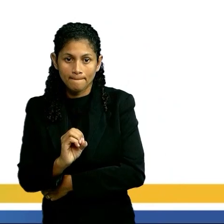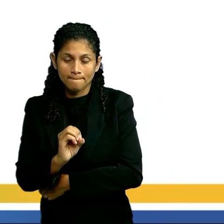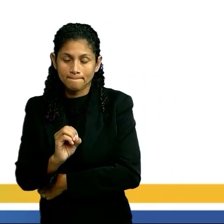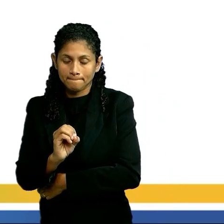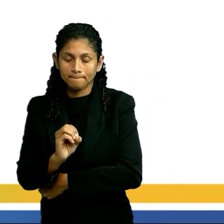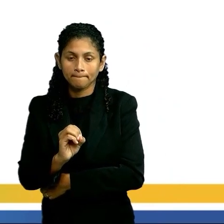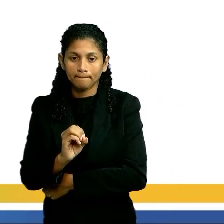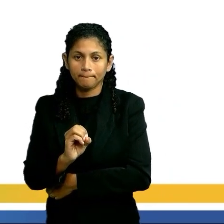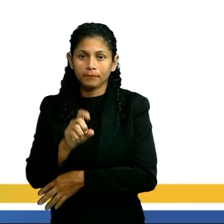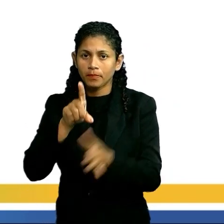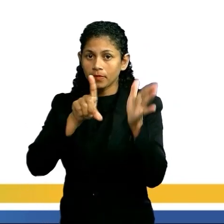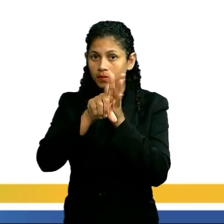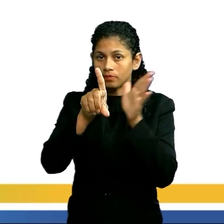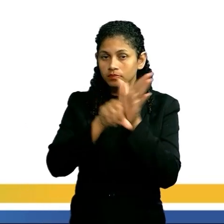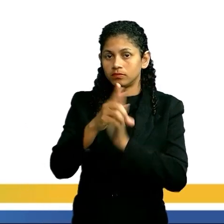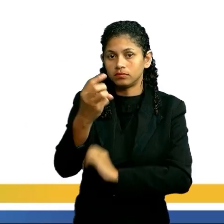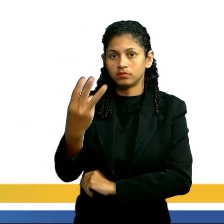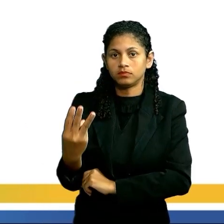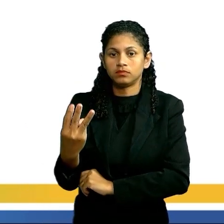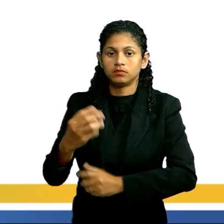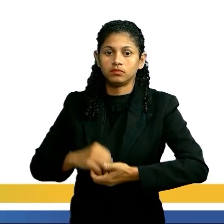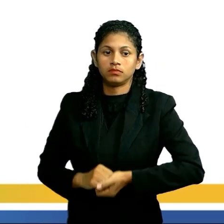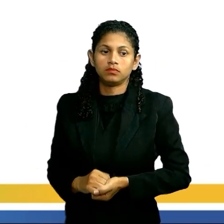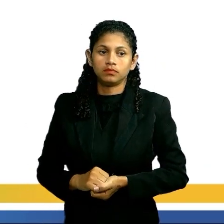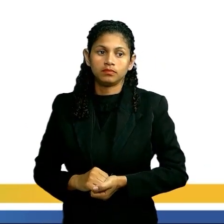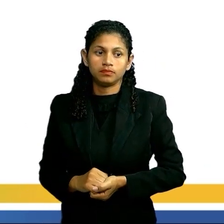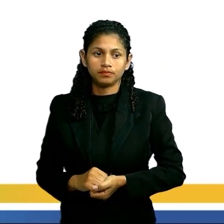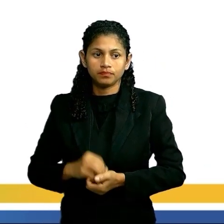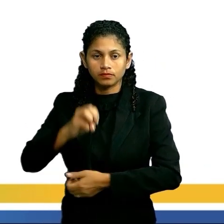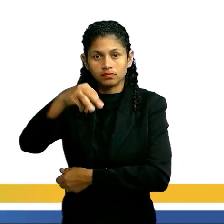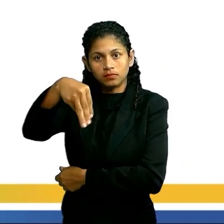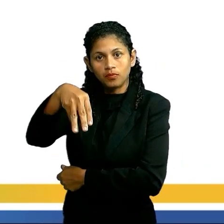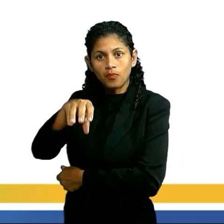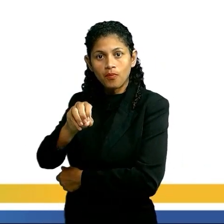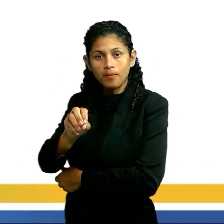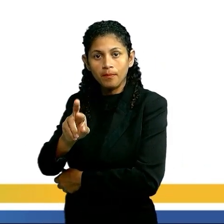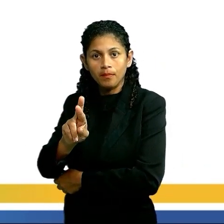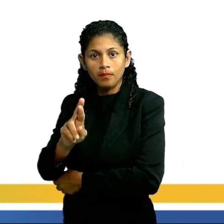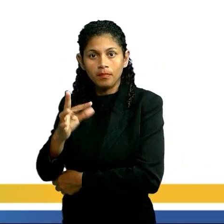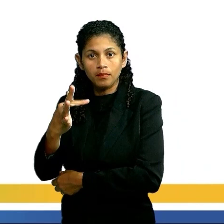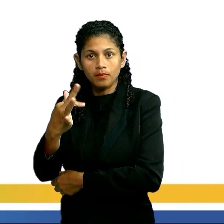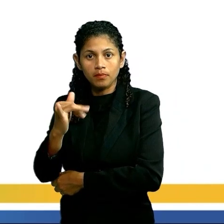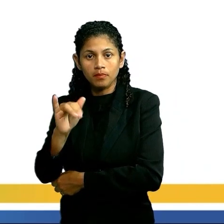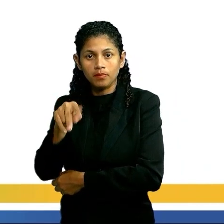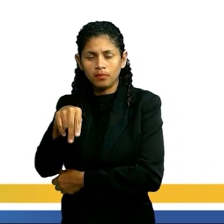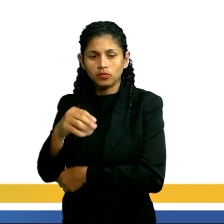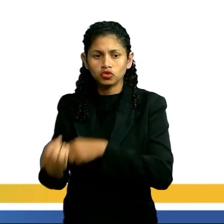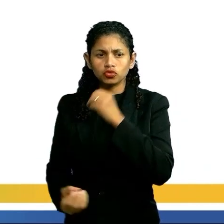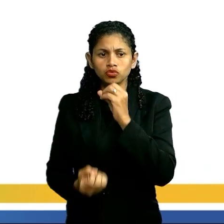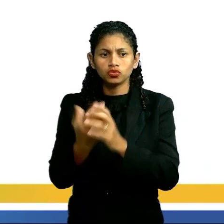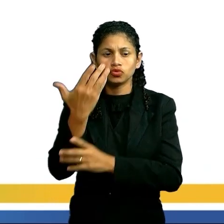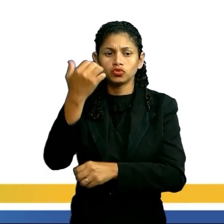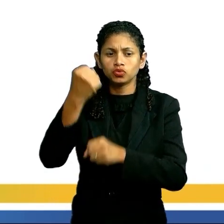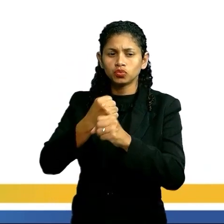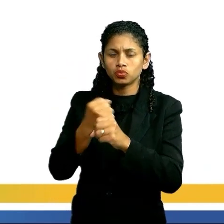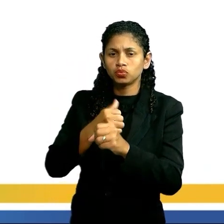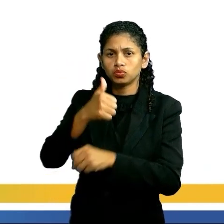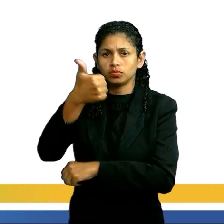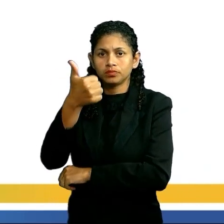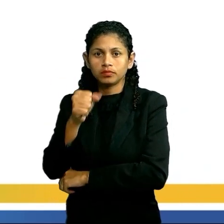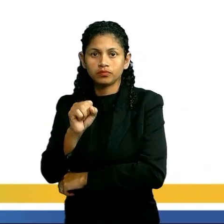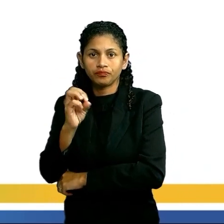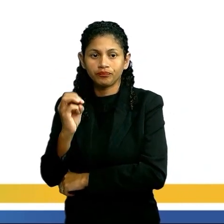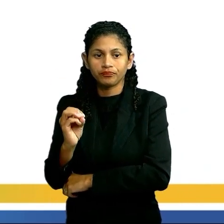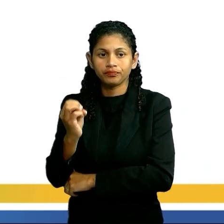questão número 3. A morfina foi criada em 1803 pelo